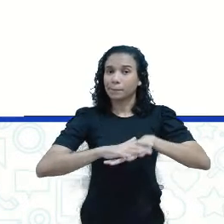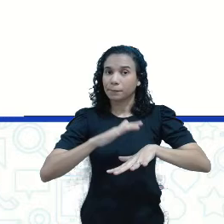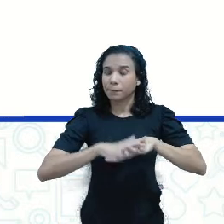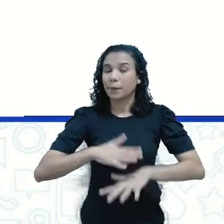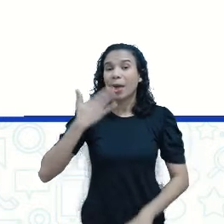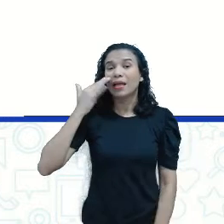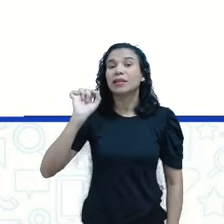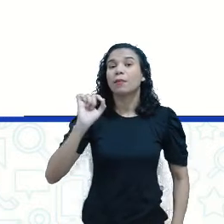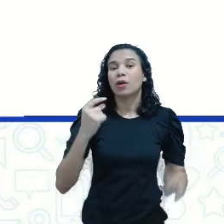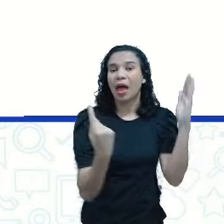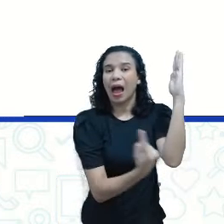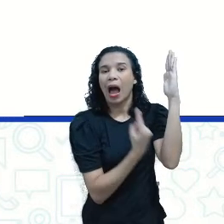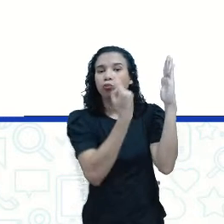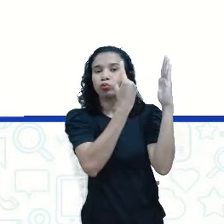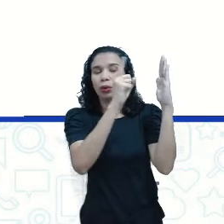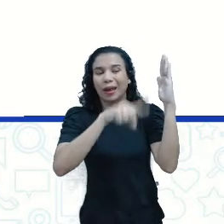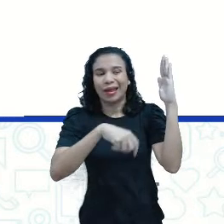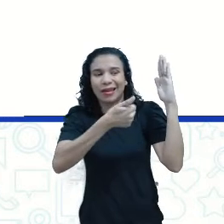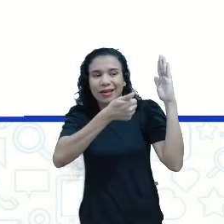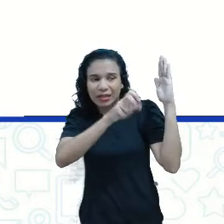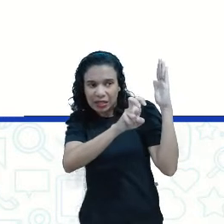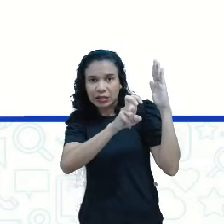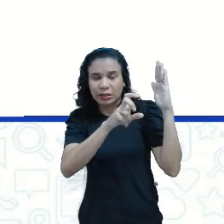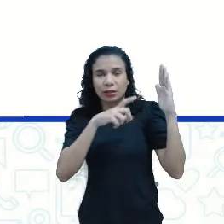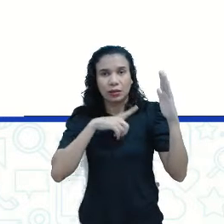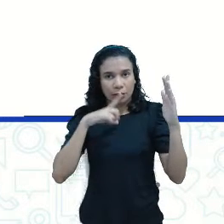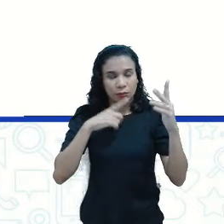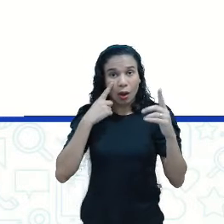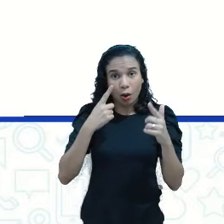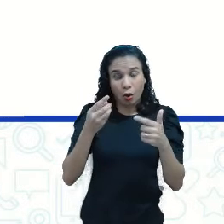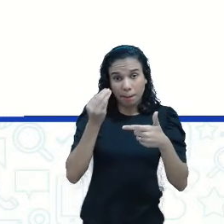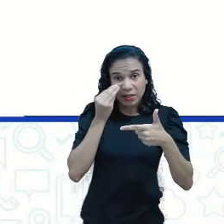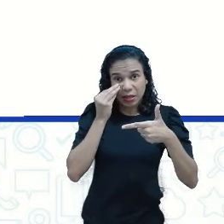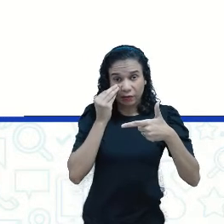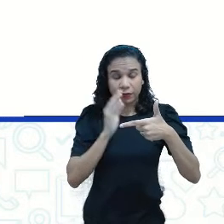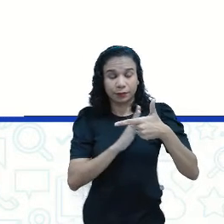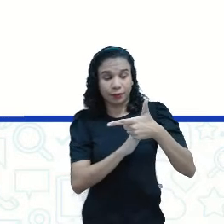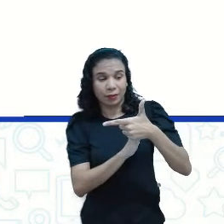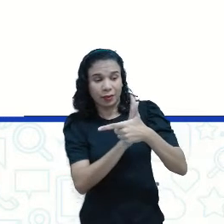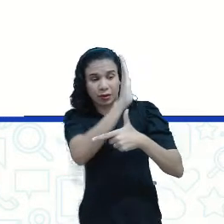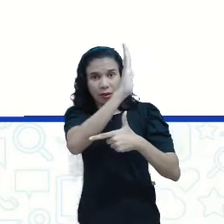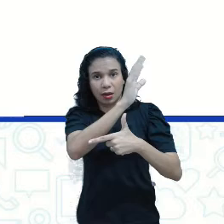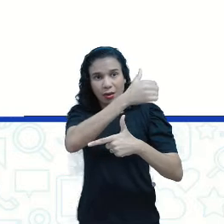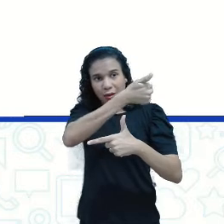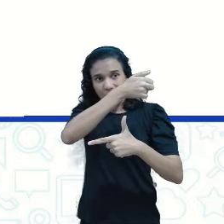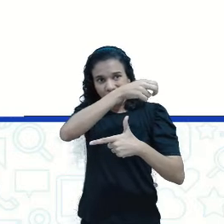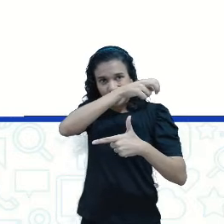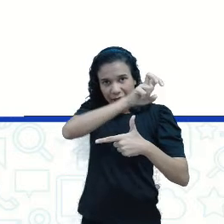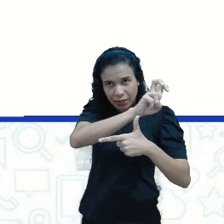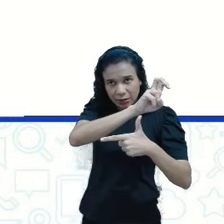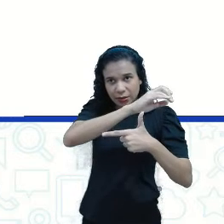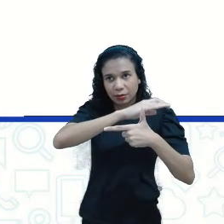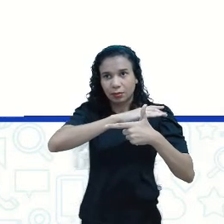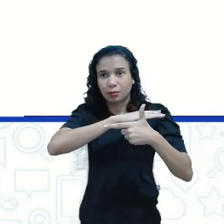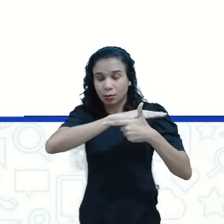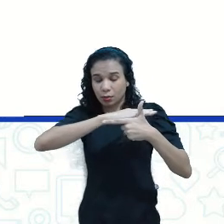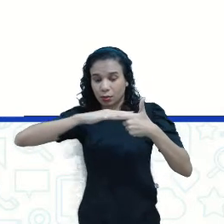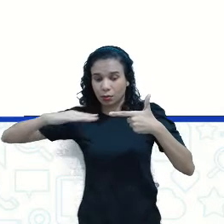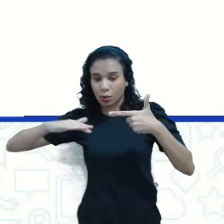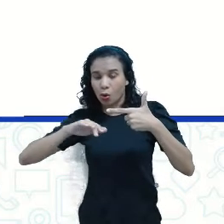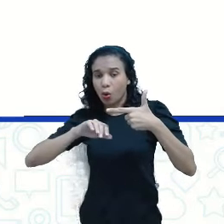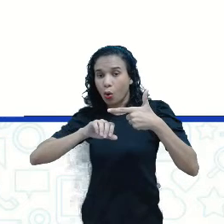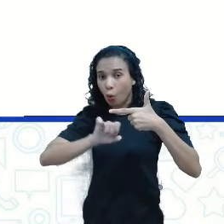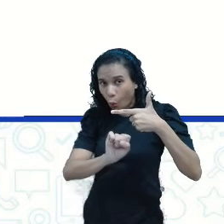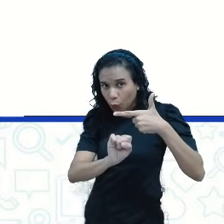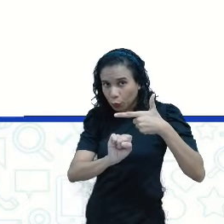que a altura do prédio é 15. Então, eu tenho um triângulo retângulo, observe, que um lado é 15, que é a altura, o outro lado é 8,